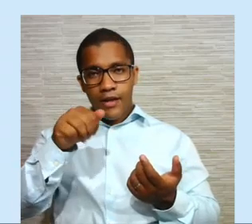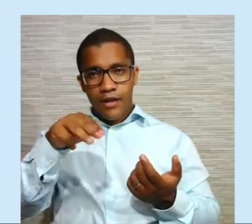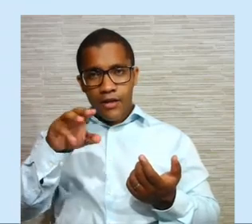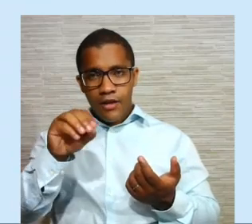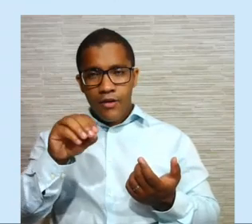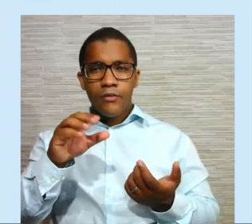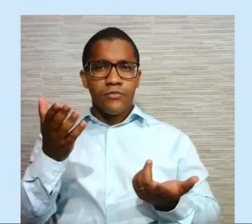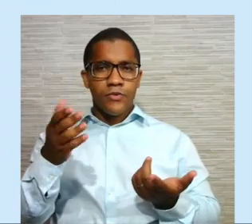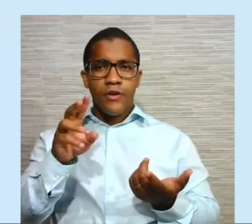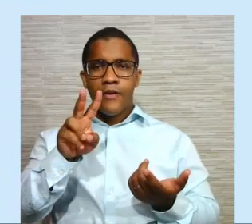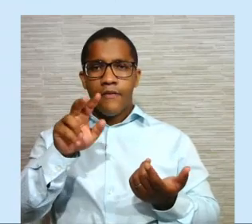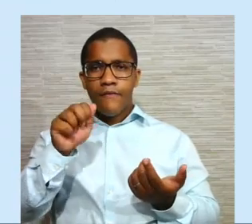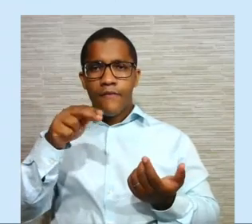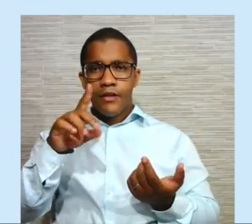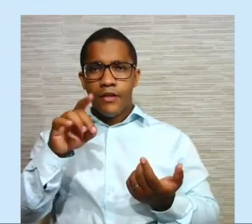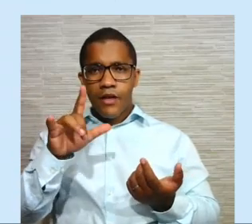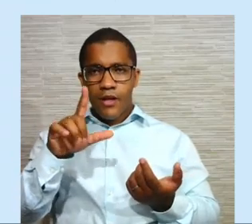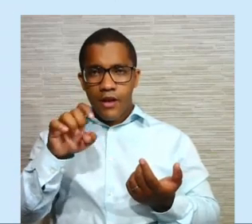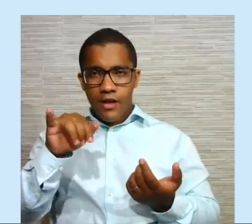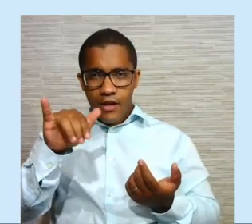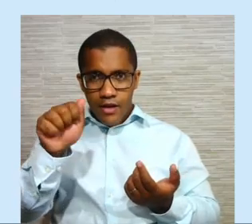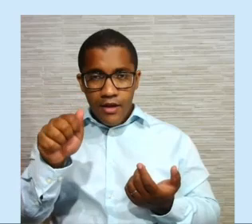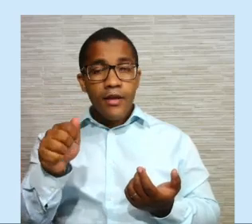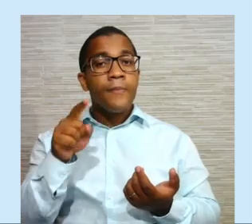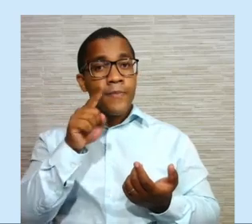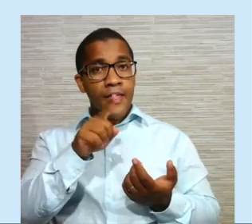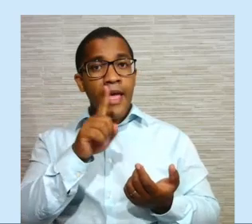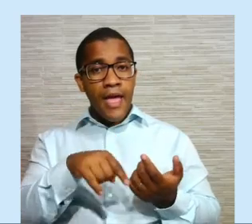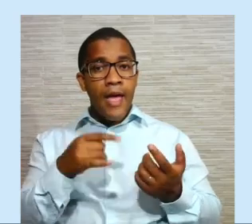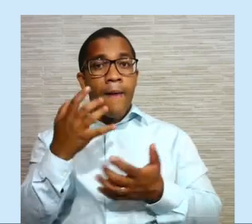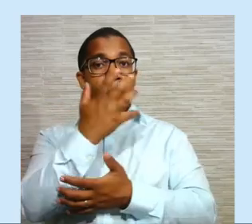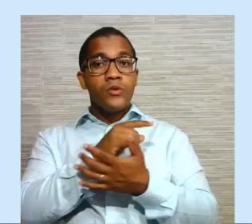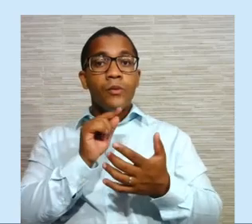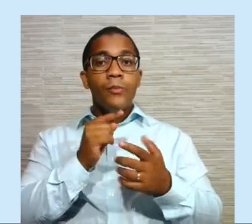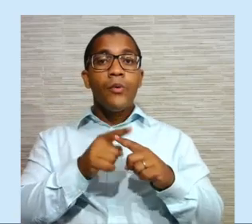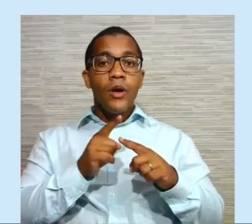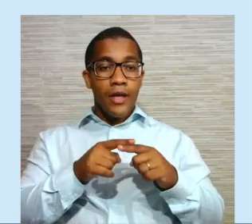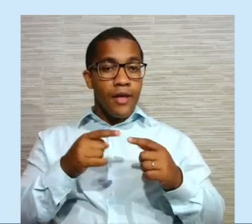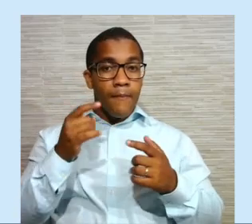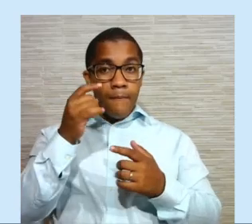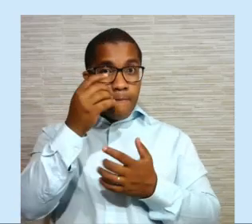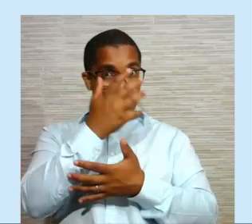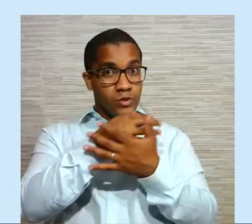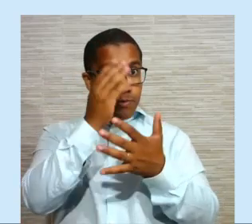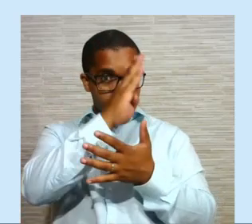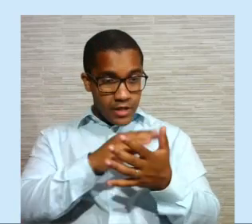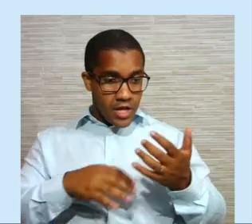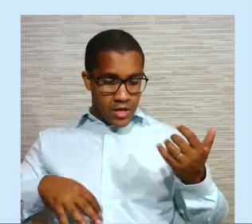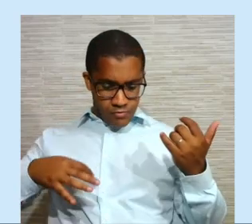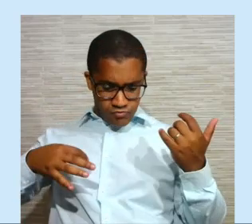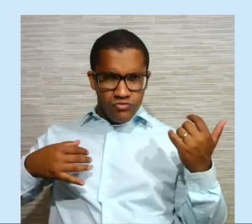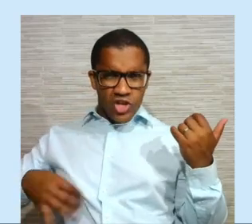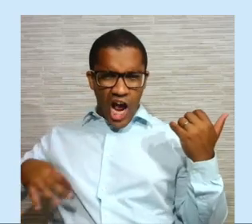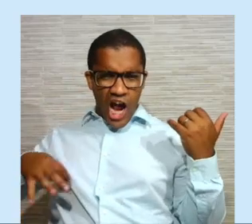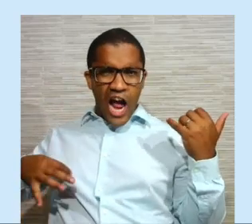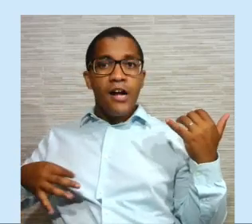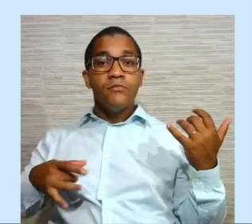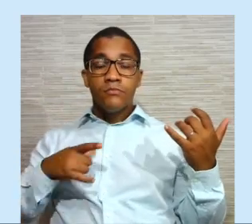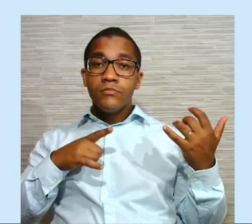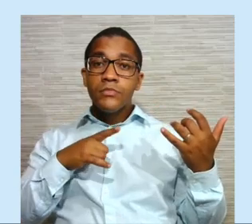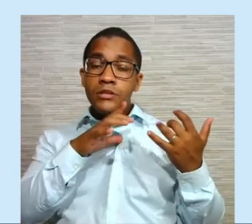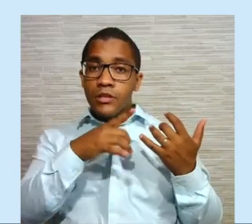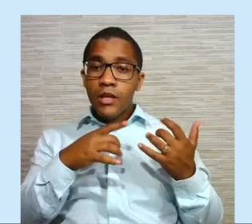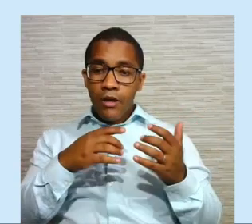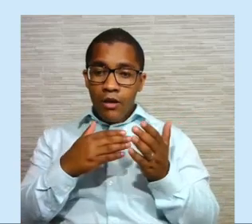ser introduzida na música brasileira, né? Foi criticada por alguns, mas que foi muito importante, porque foi a partir desse momento